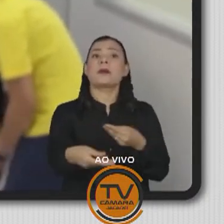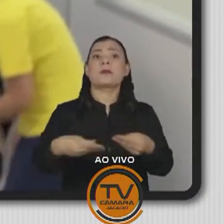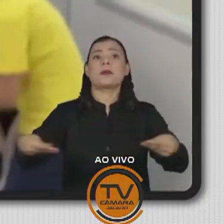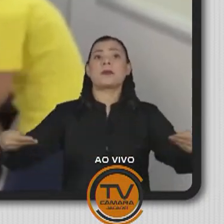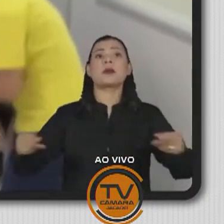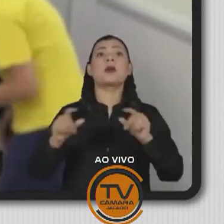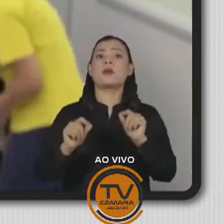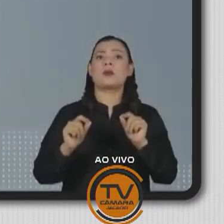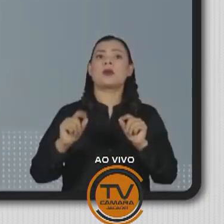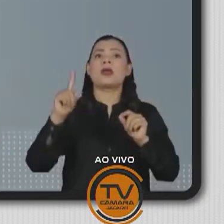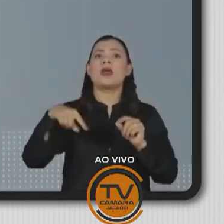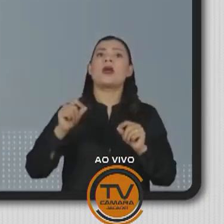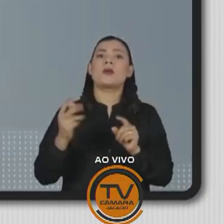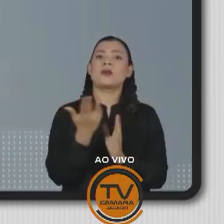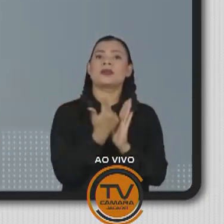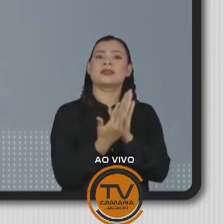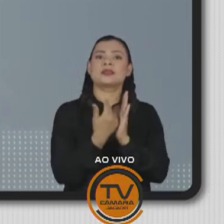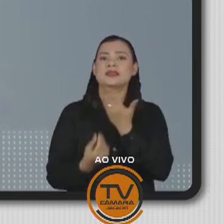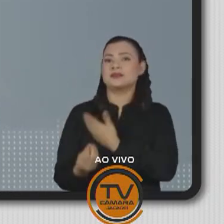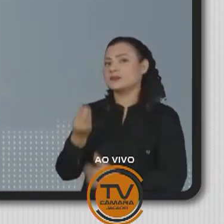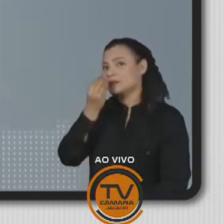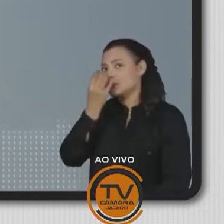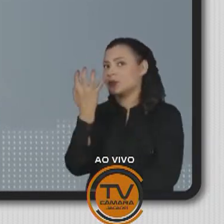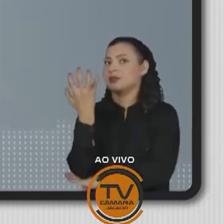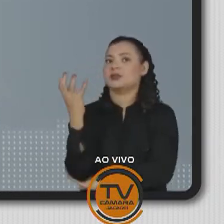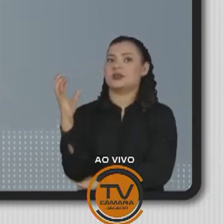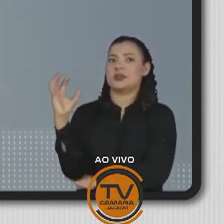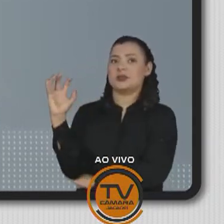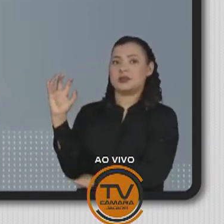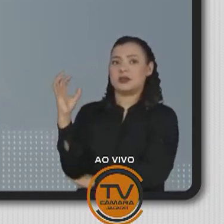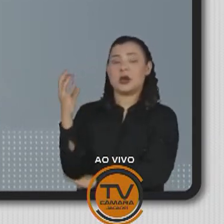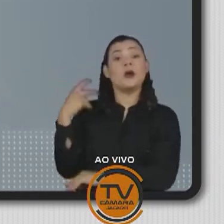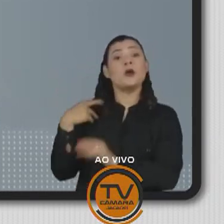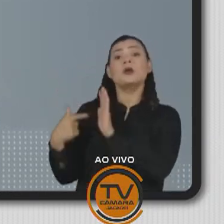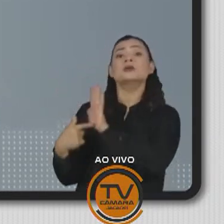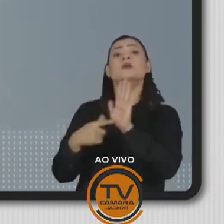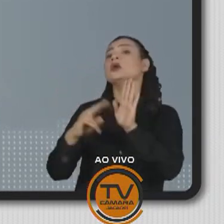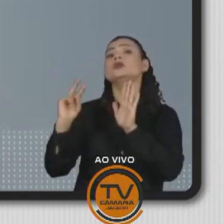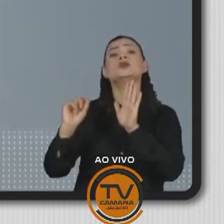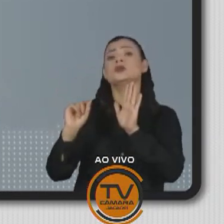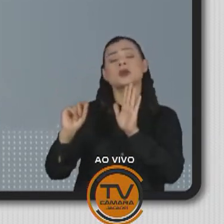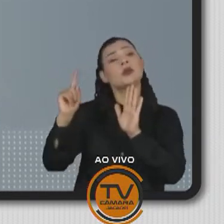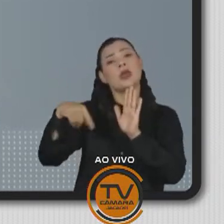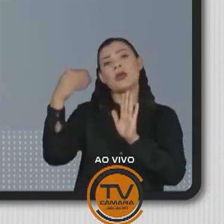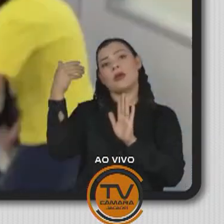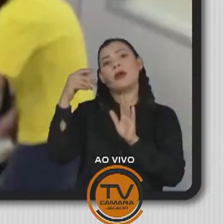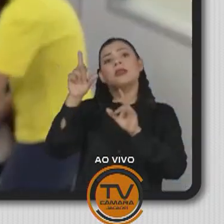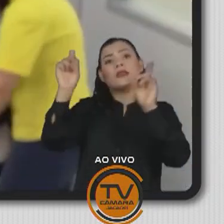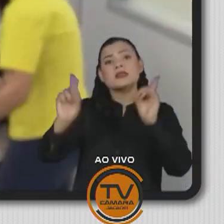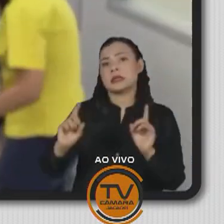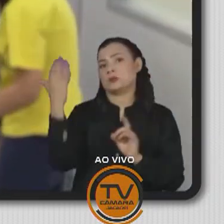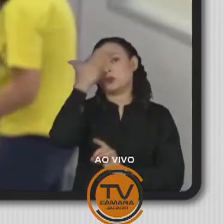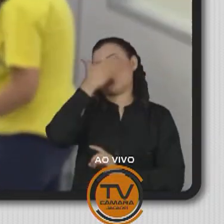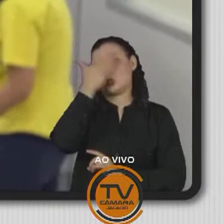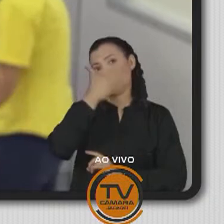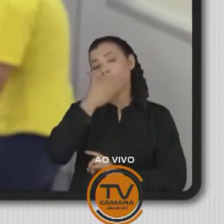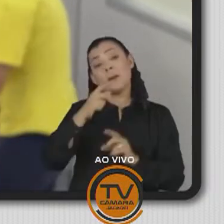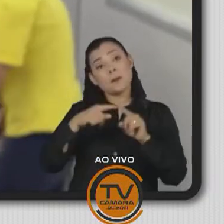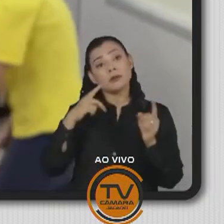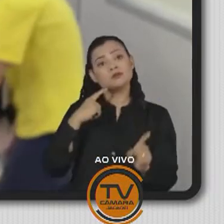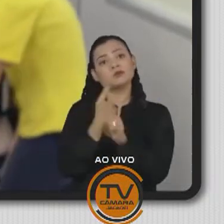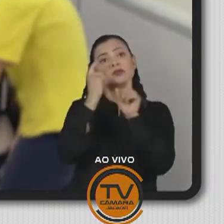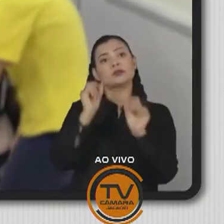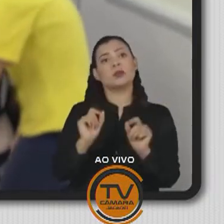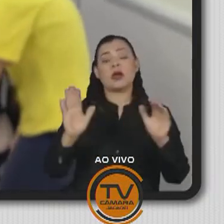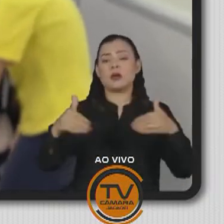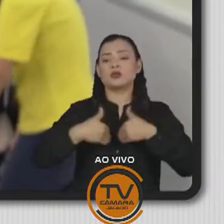girassol, que é um símbolo internacional que identifica deficiências não visíveis, o que faz com que também